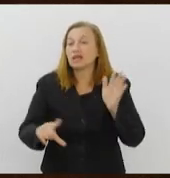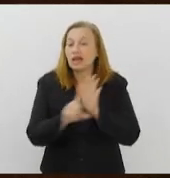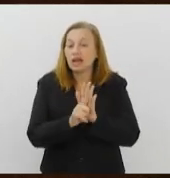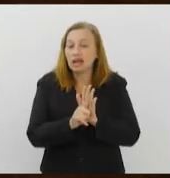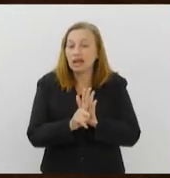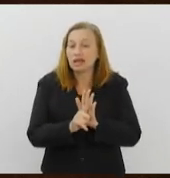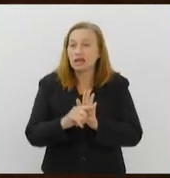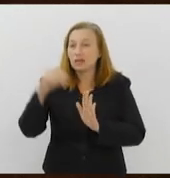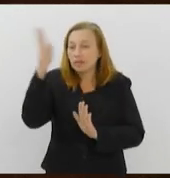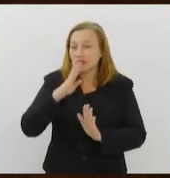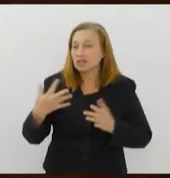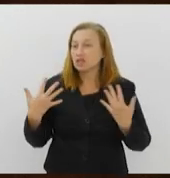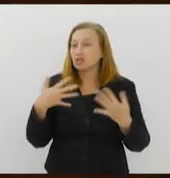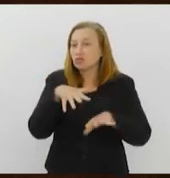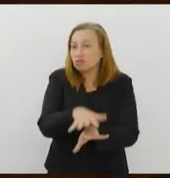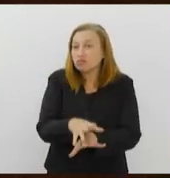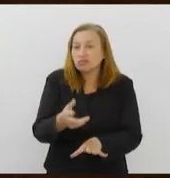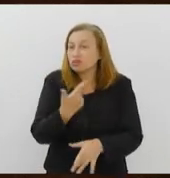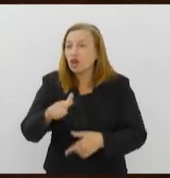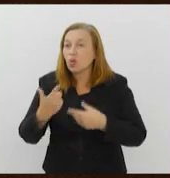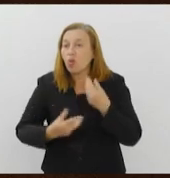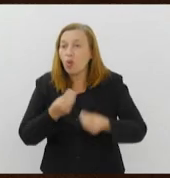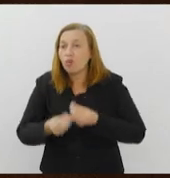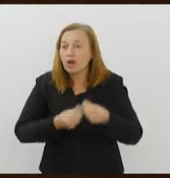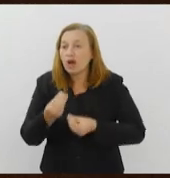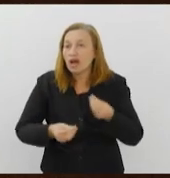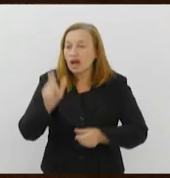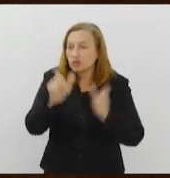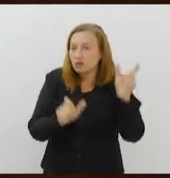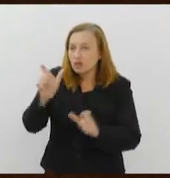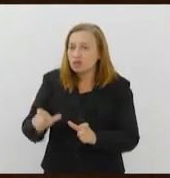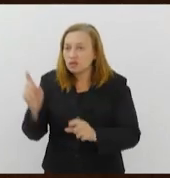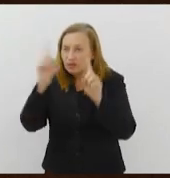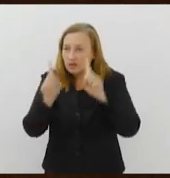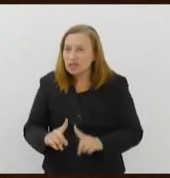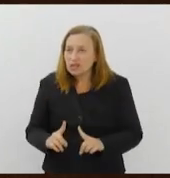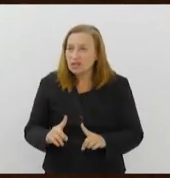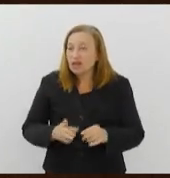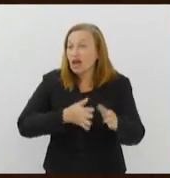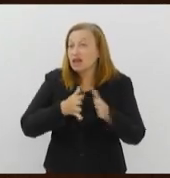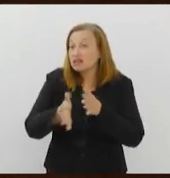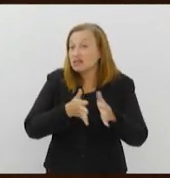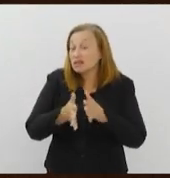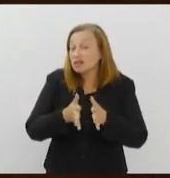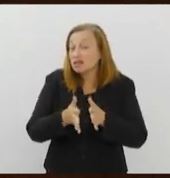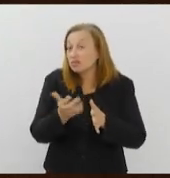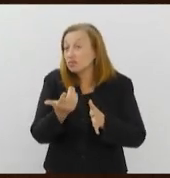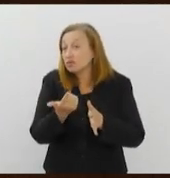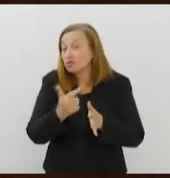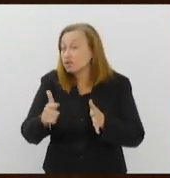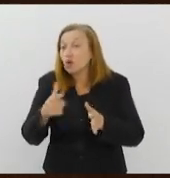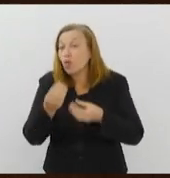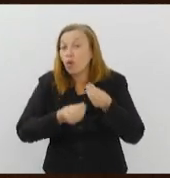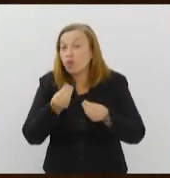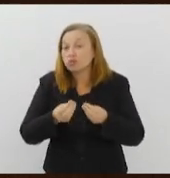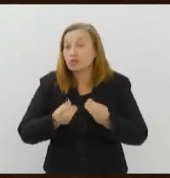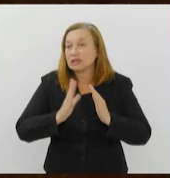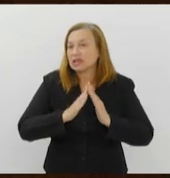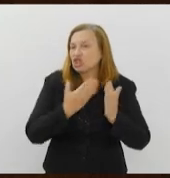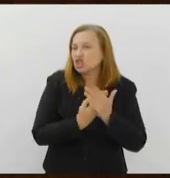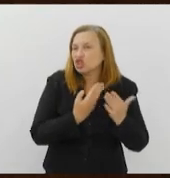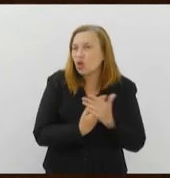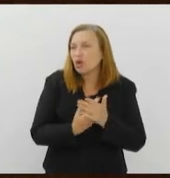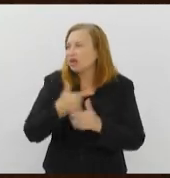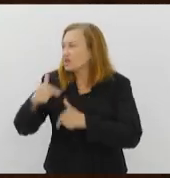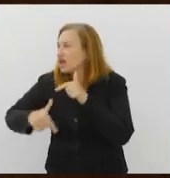de Inclusão. Não dá para as pessoas com deficiência do Estado do Rio de Janeiro conseguirem continuar sem acessar a escola, sem acessar o